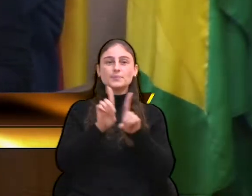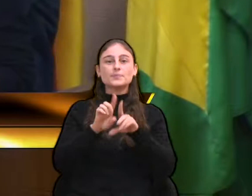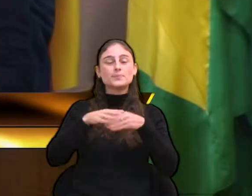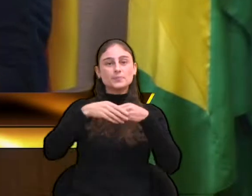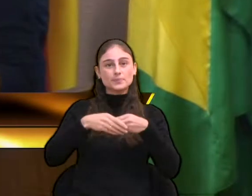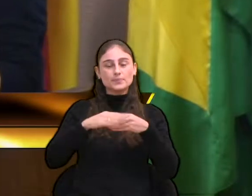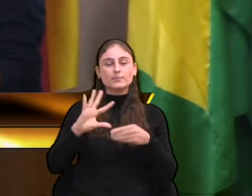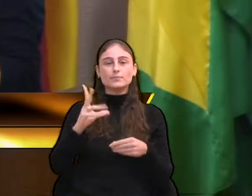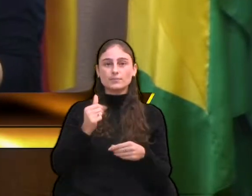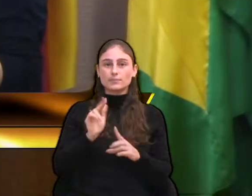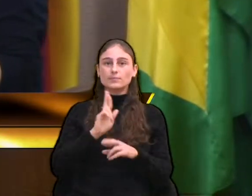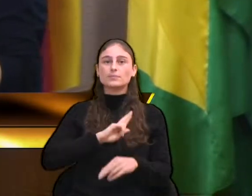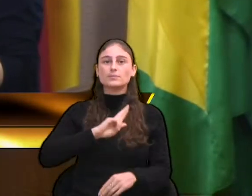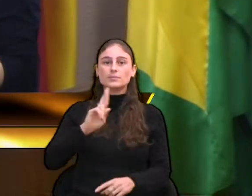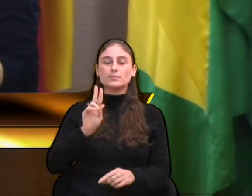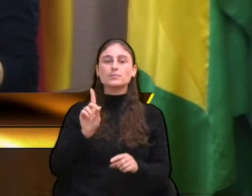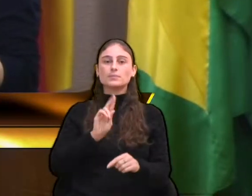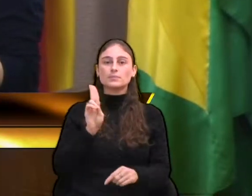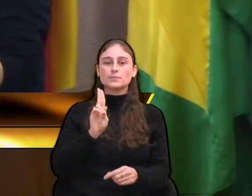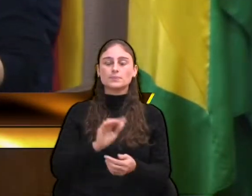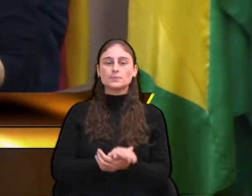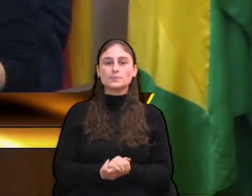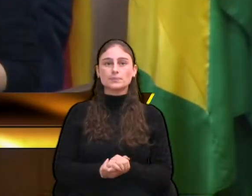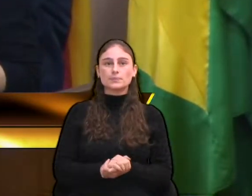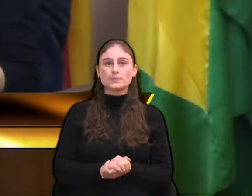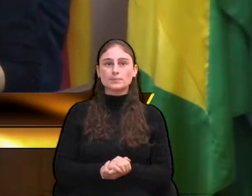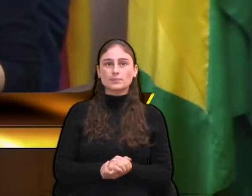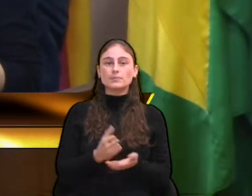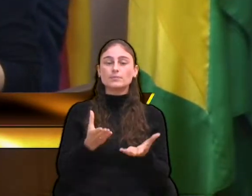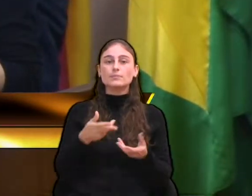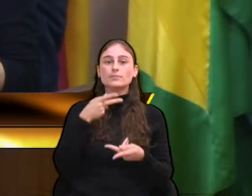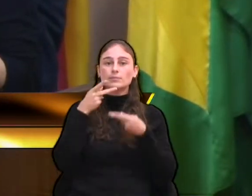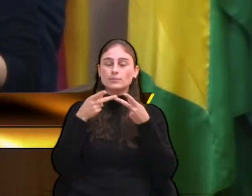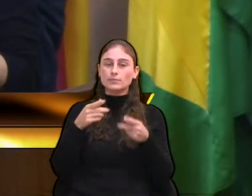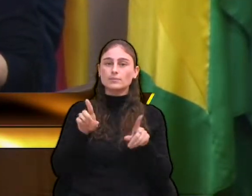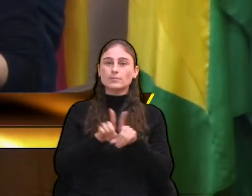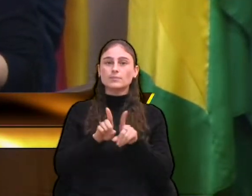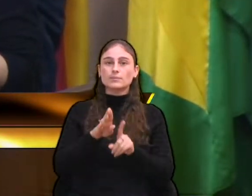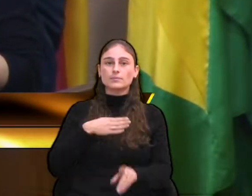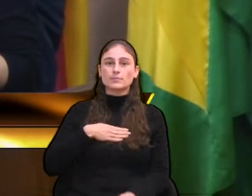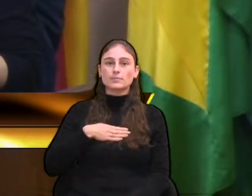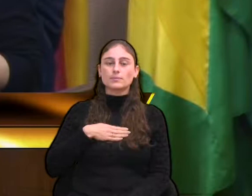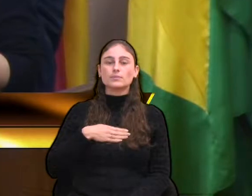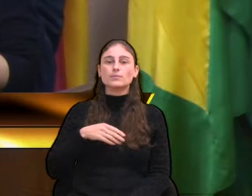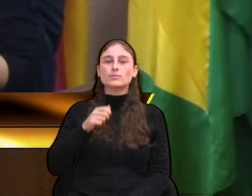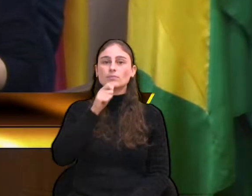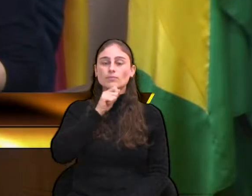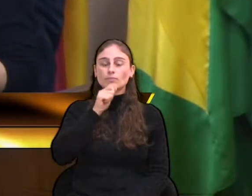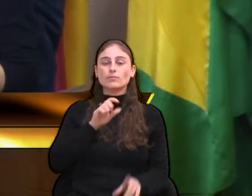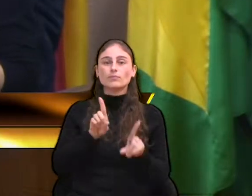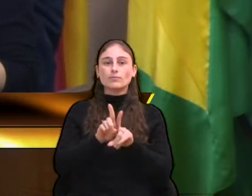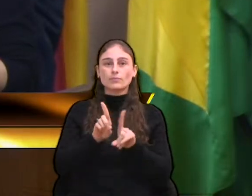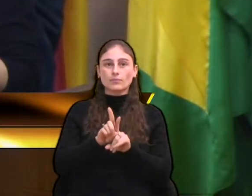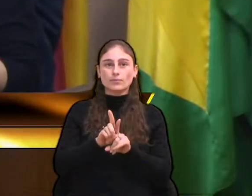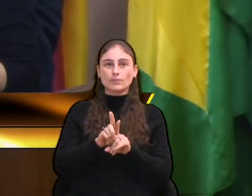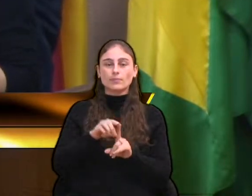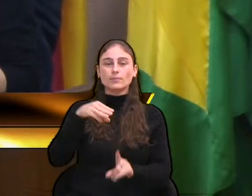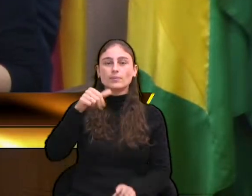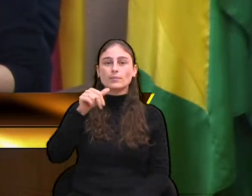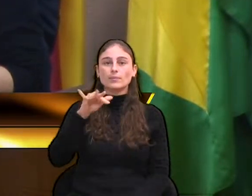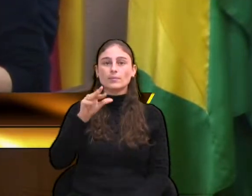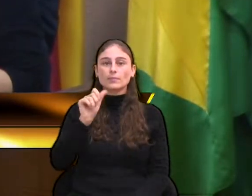aqui representadas e já nomeadas. Quero dizer que meu bisavô Anselmo Tomiello e minha bisavó